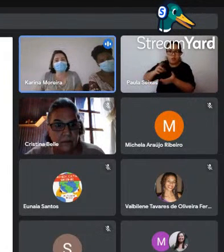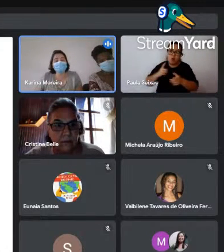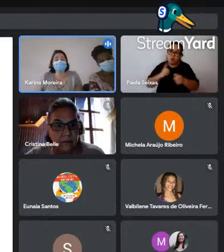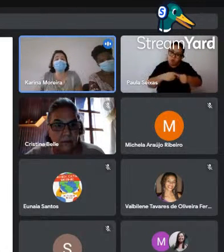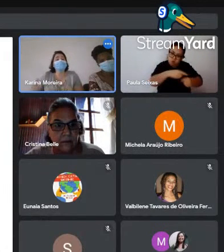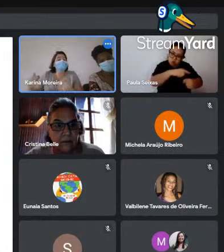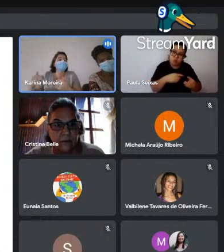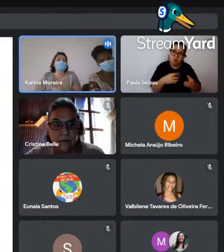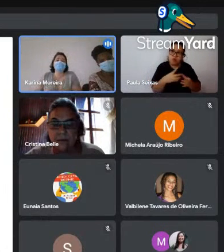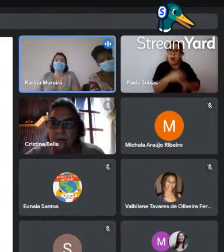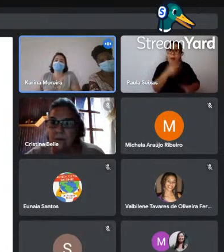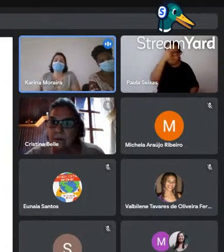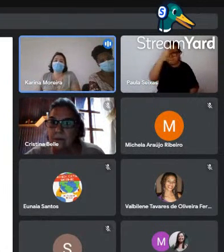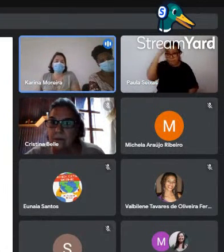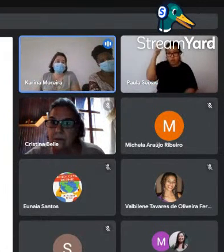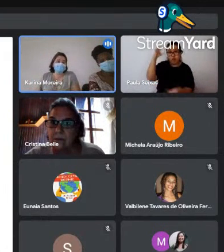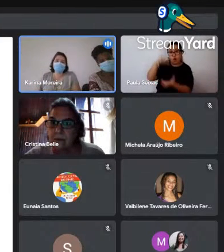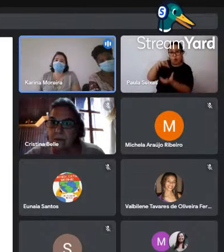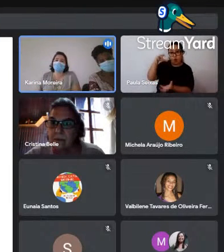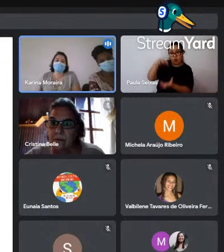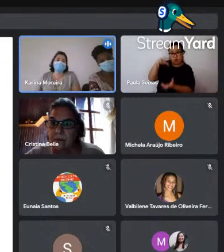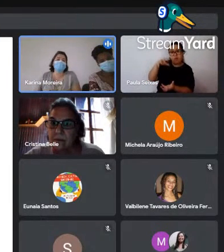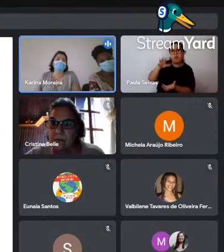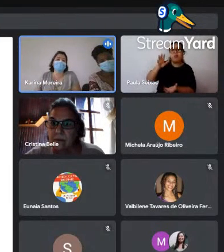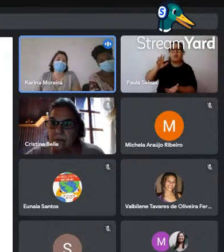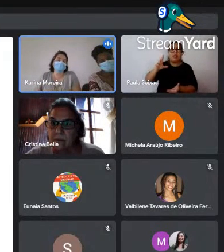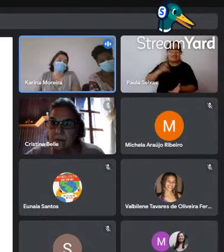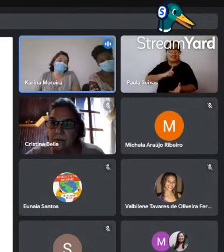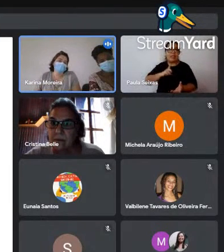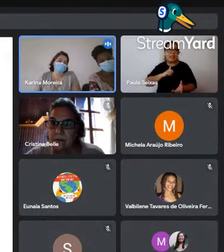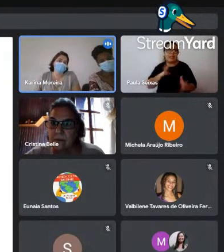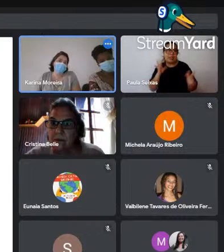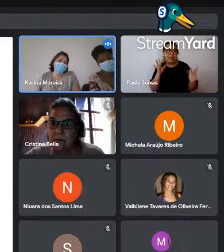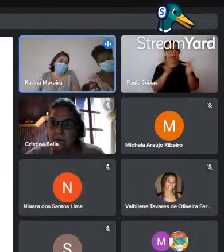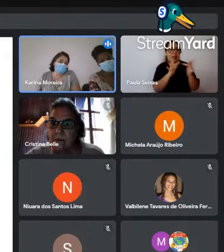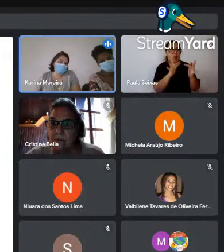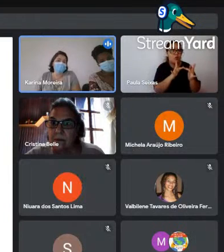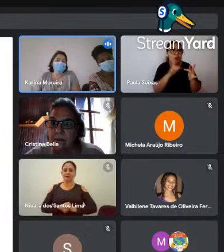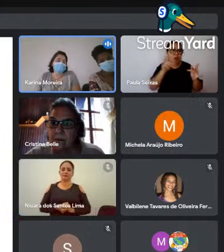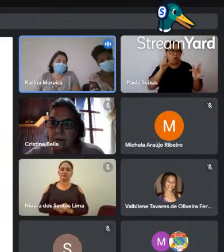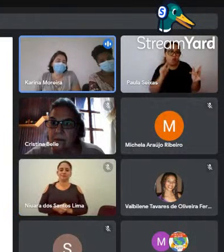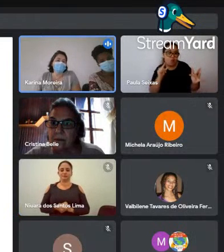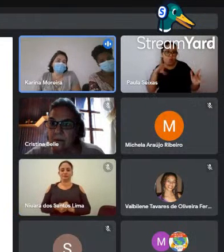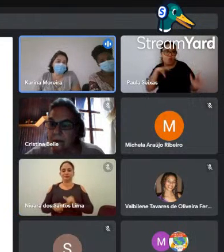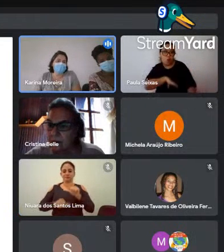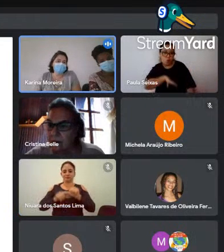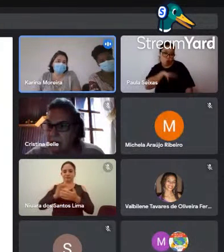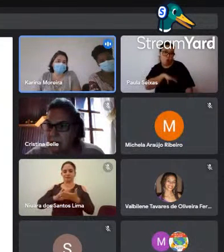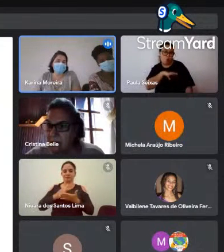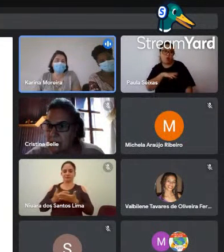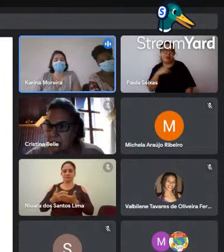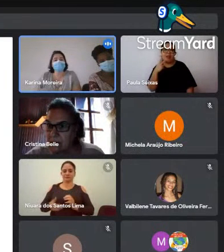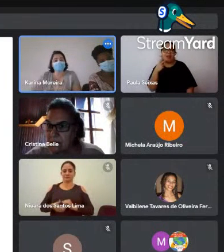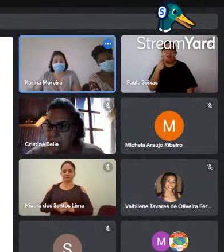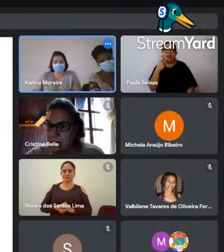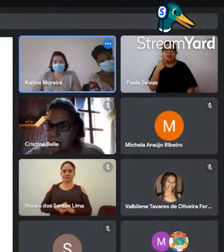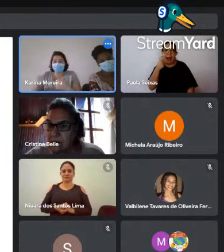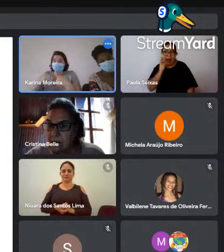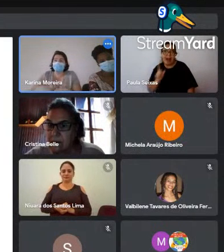pessoas idosas, que têm bem menos contato com o português, que é a língua de maior contato aqui no